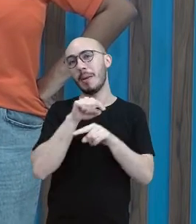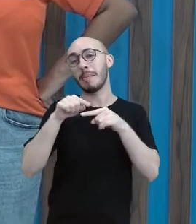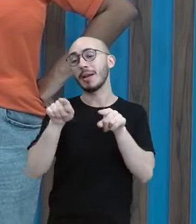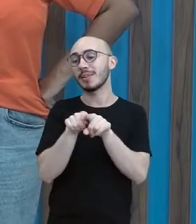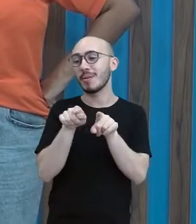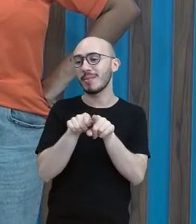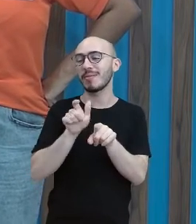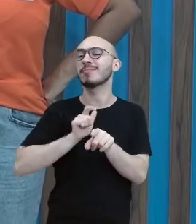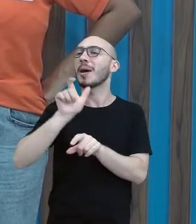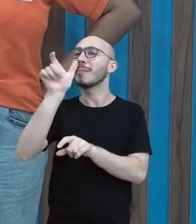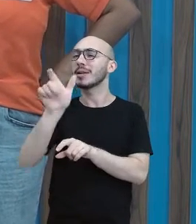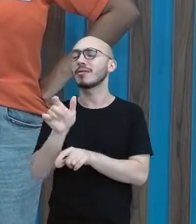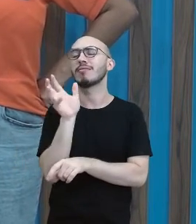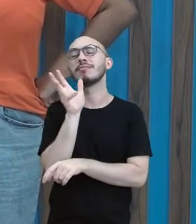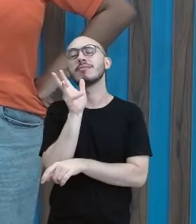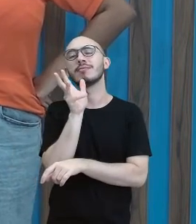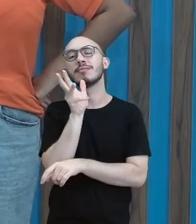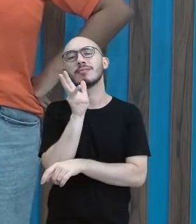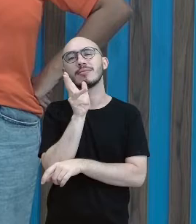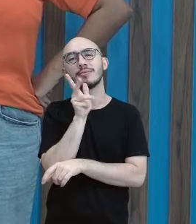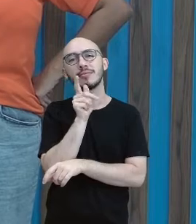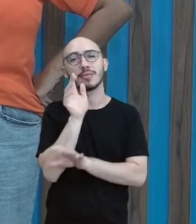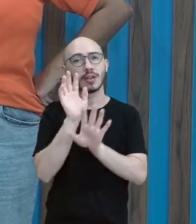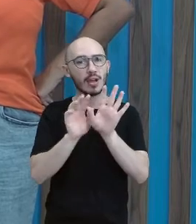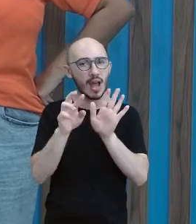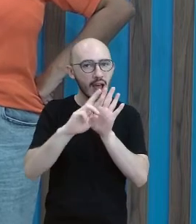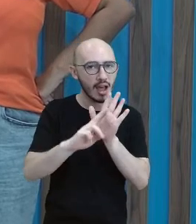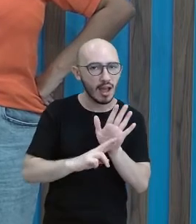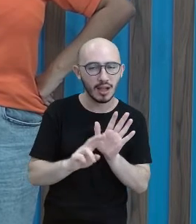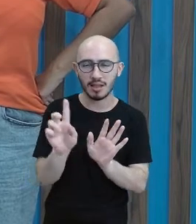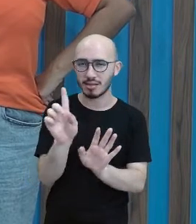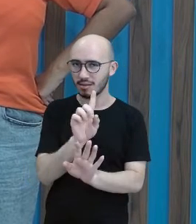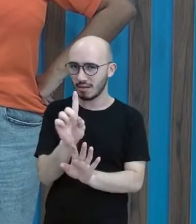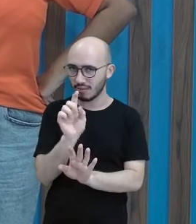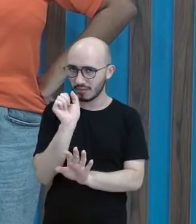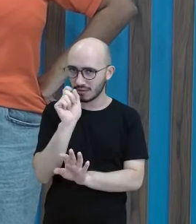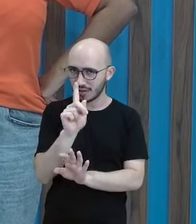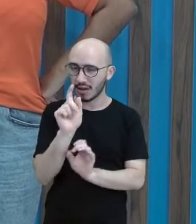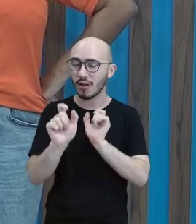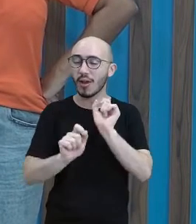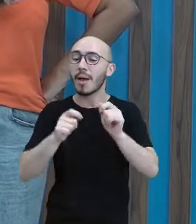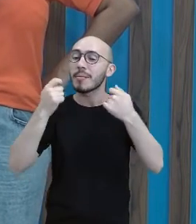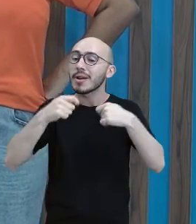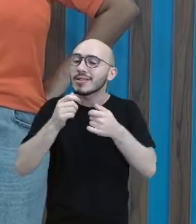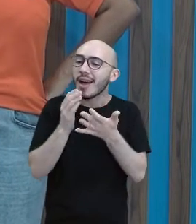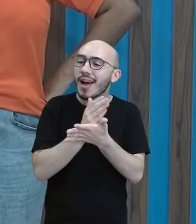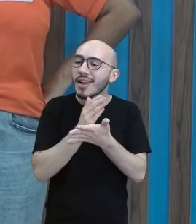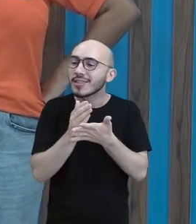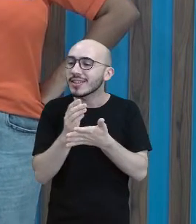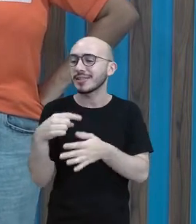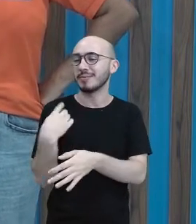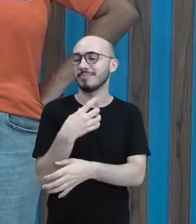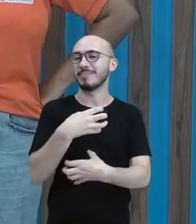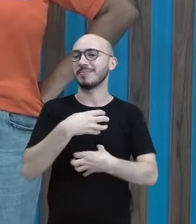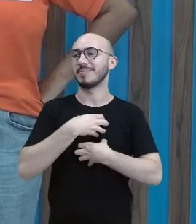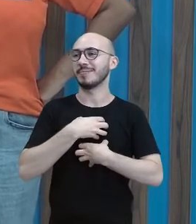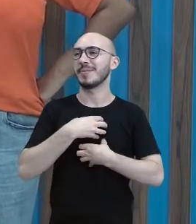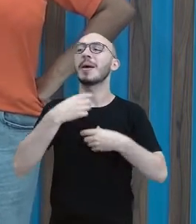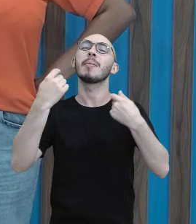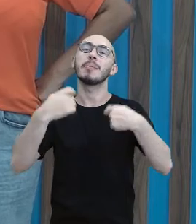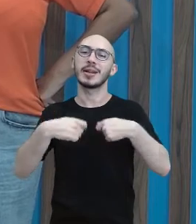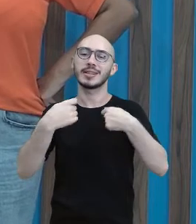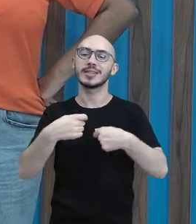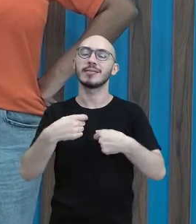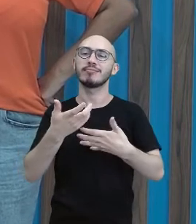falando muito devagar. Então, isso não é uma regra, tá? Mas a gente precisa, às vezes, a gente sente que precisa de